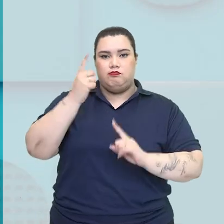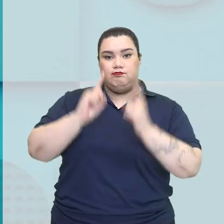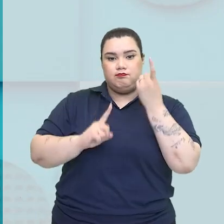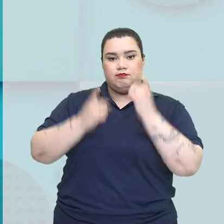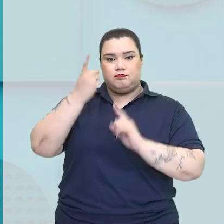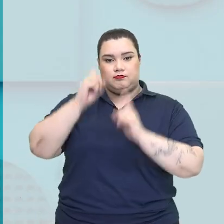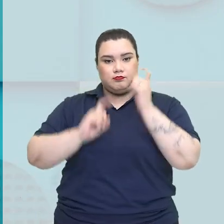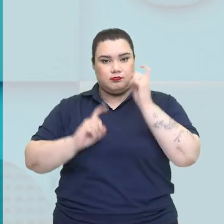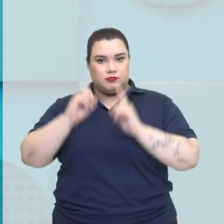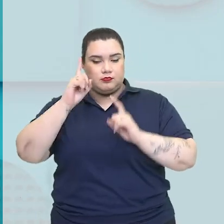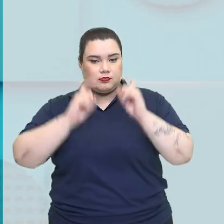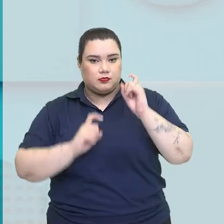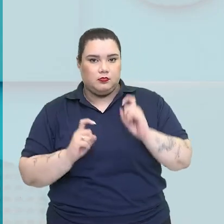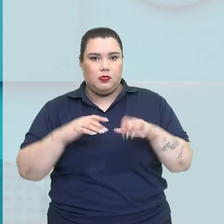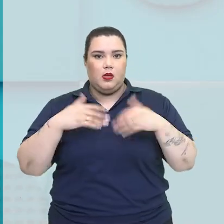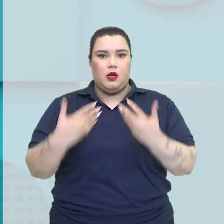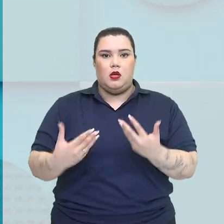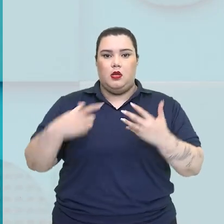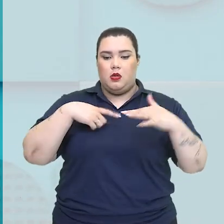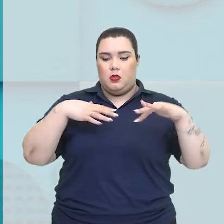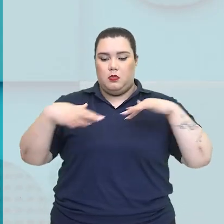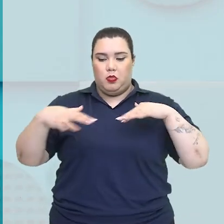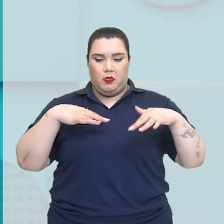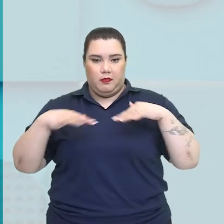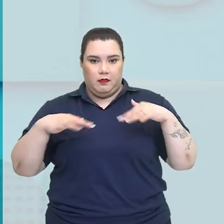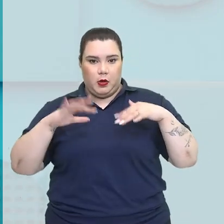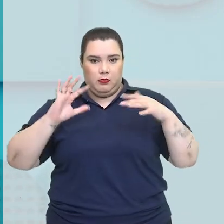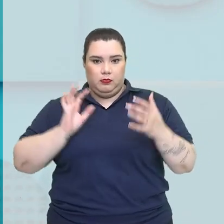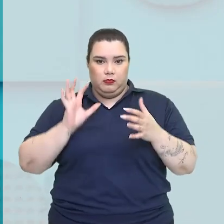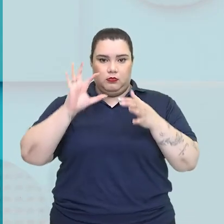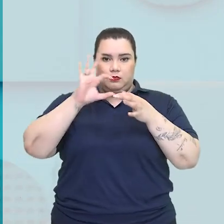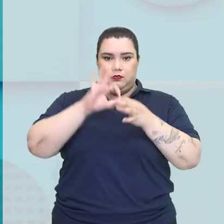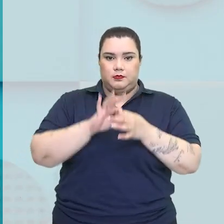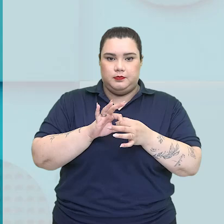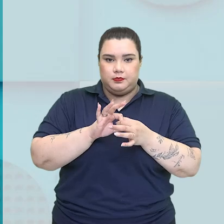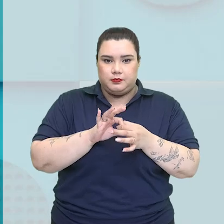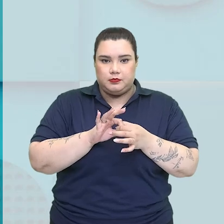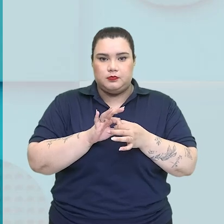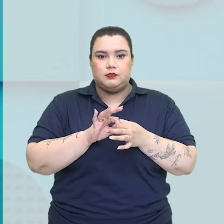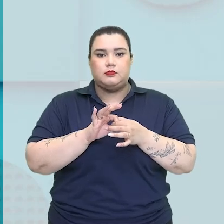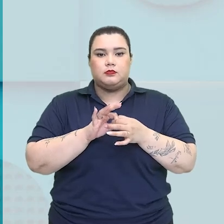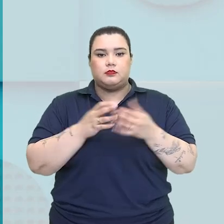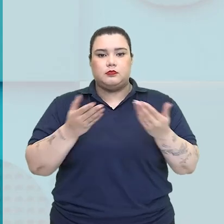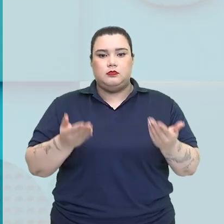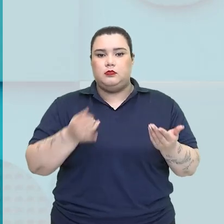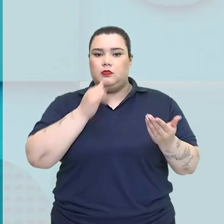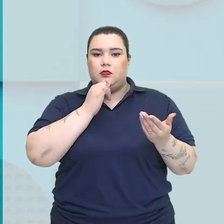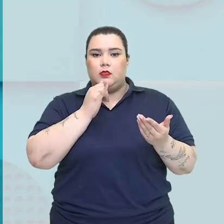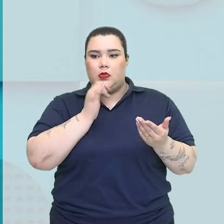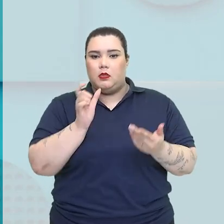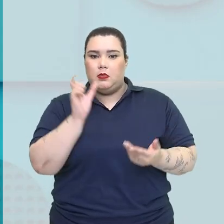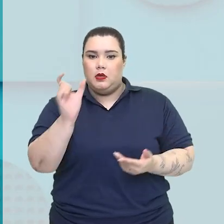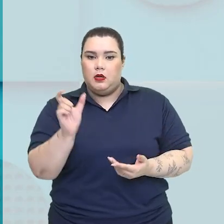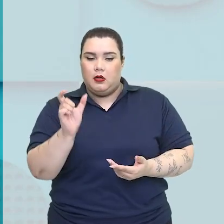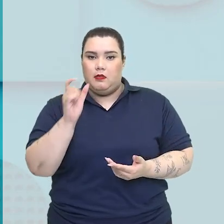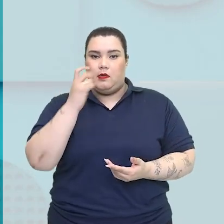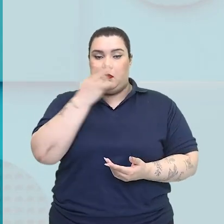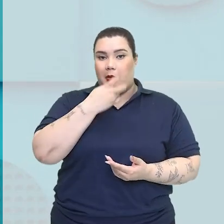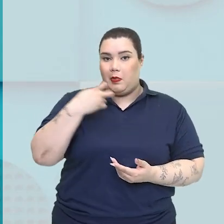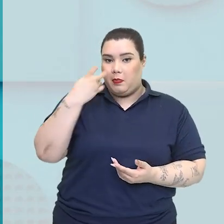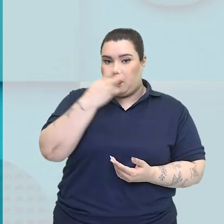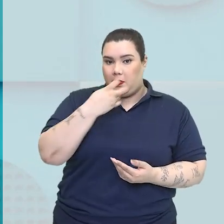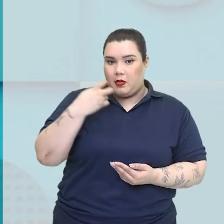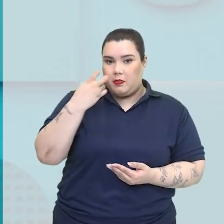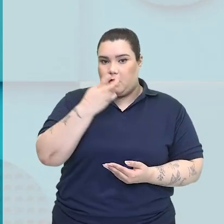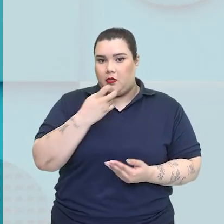gestos. Né? Então, toda a articulação que eu estou fazendo, quando é uma palavra oral, por exemplo,